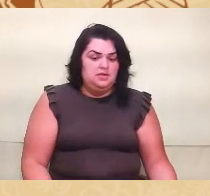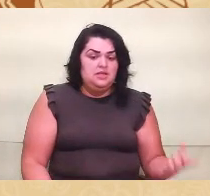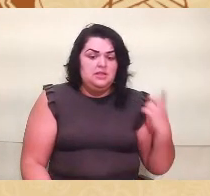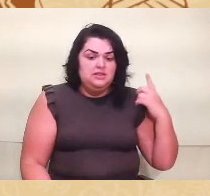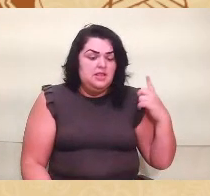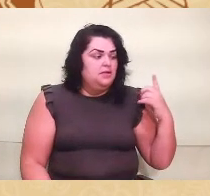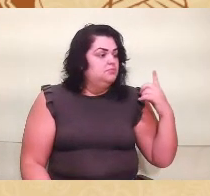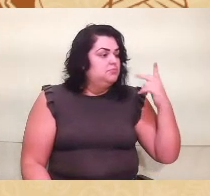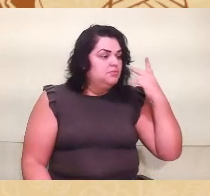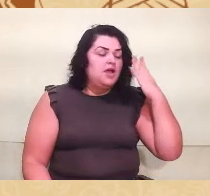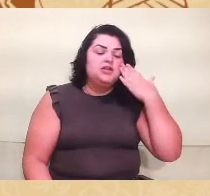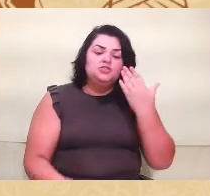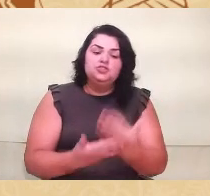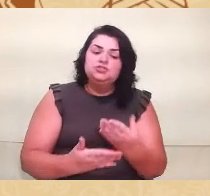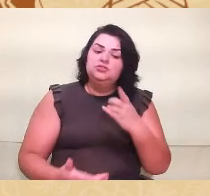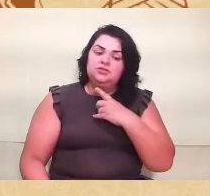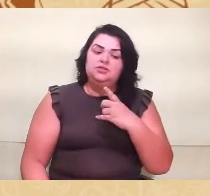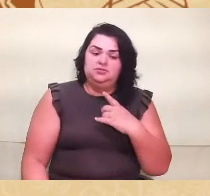mito.